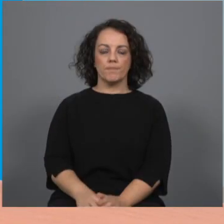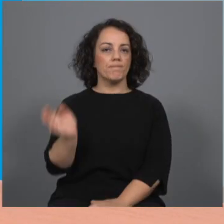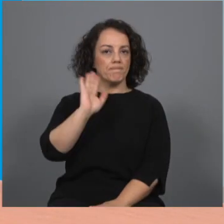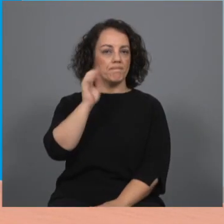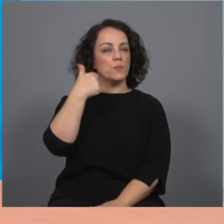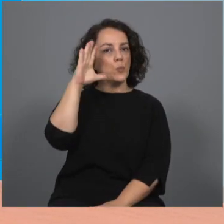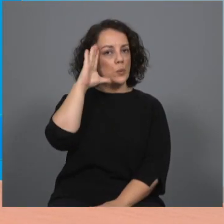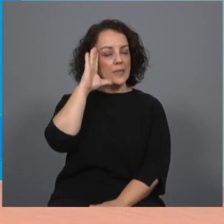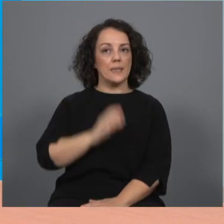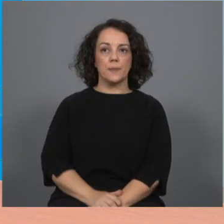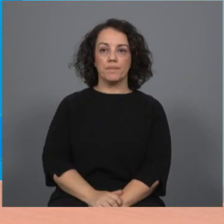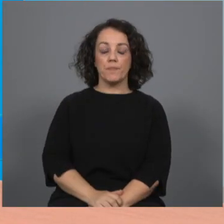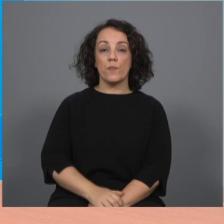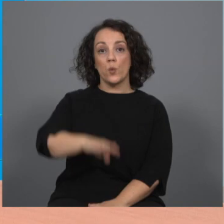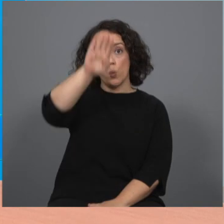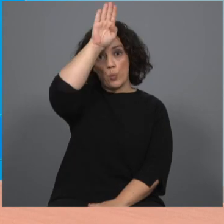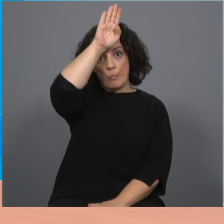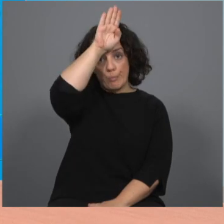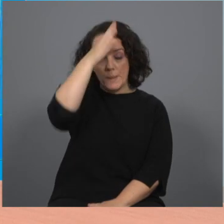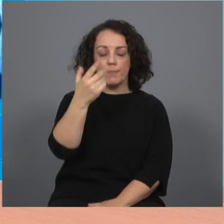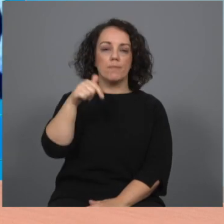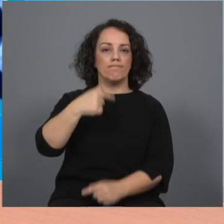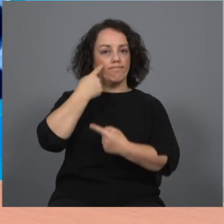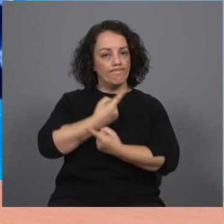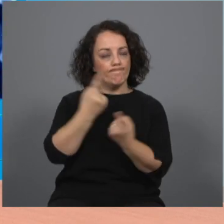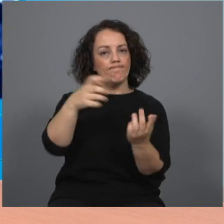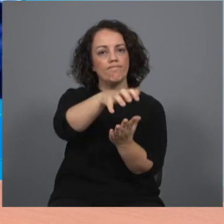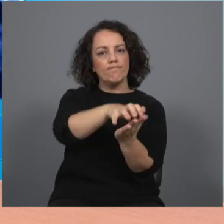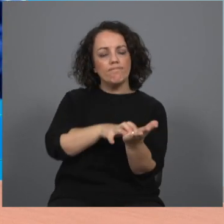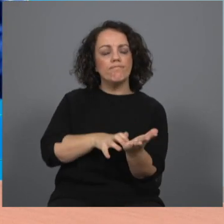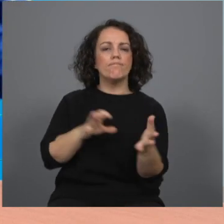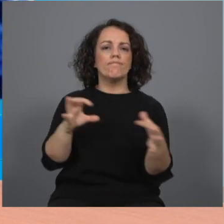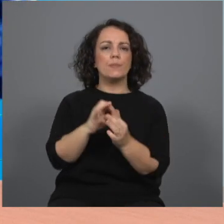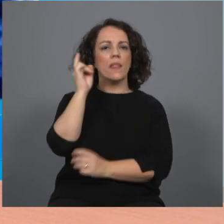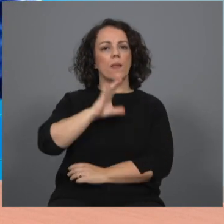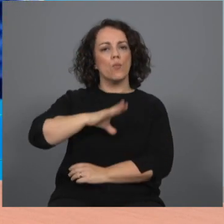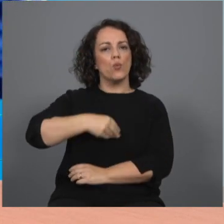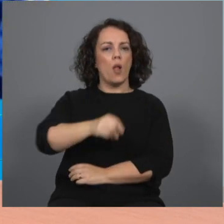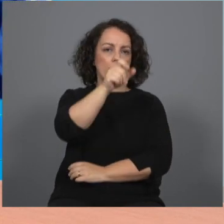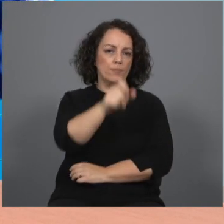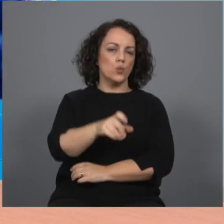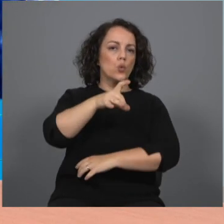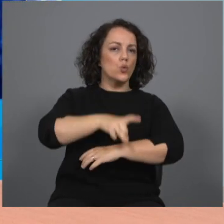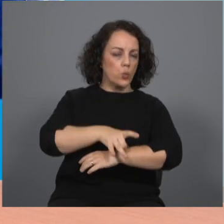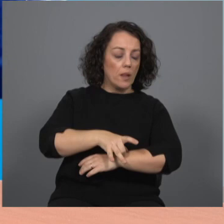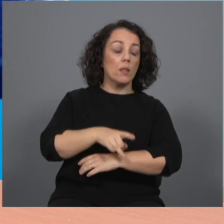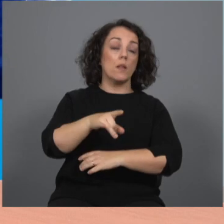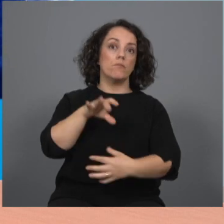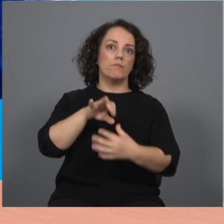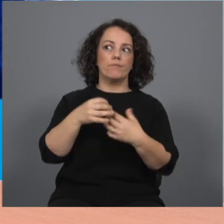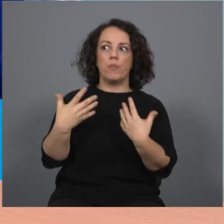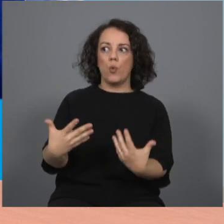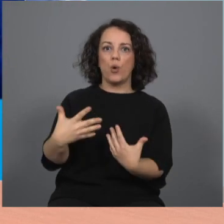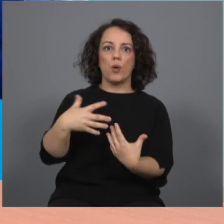Olá, muito boa tarde. O Papa Francisco publicou a mensagem para o Dia Mundial do Doente no contexto de uma doença global, a pandemia